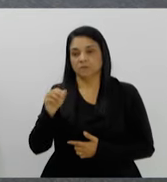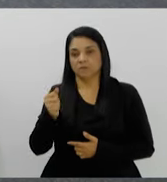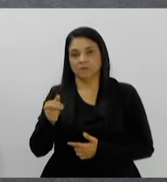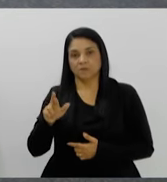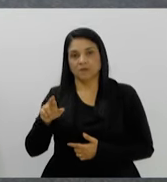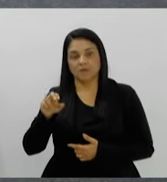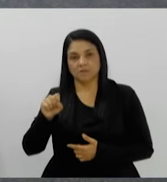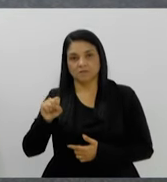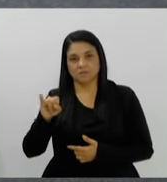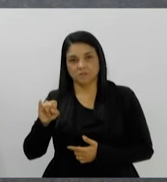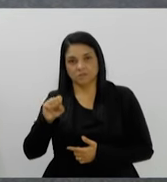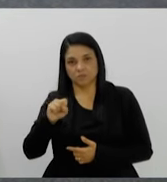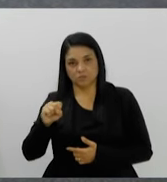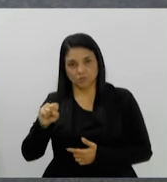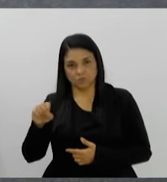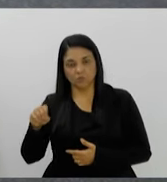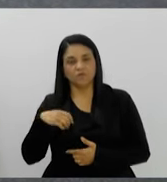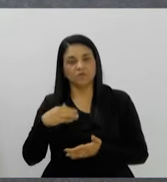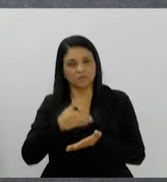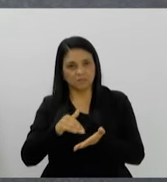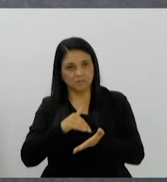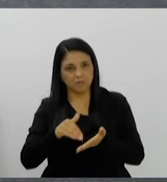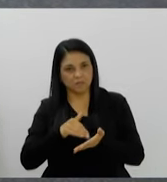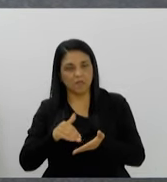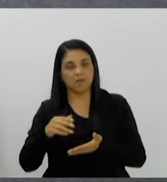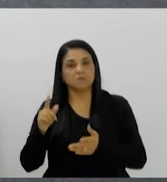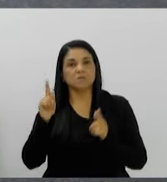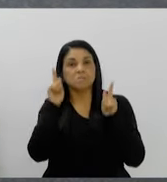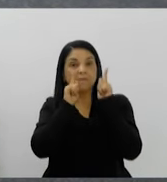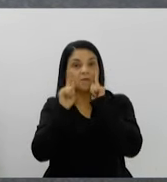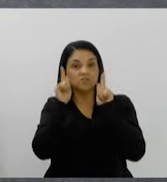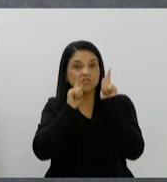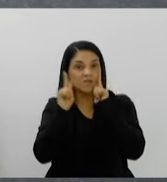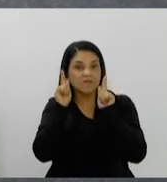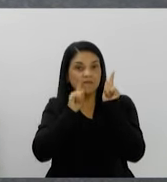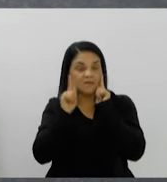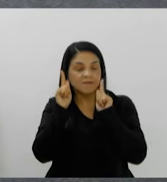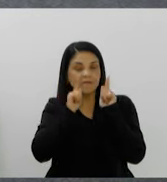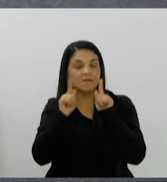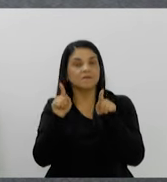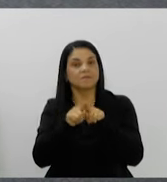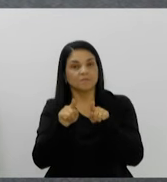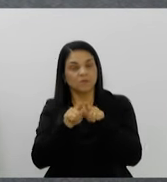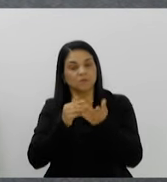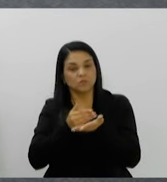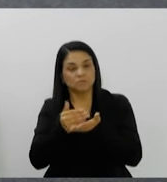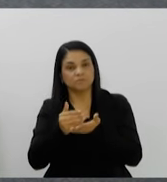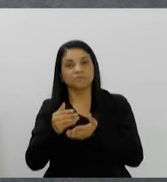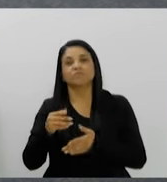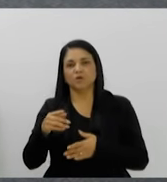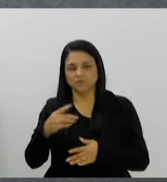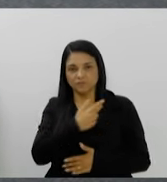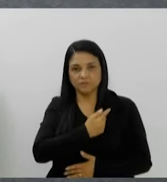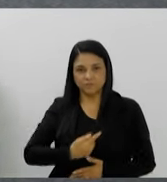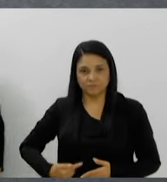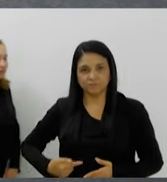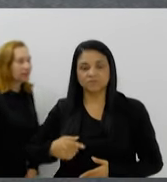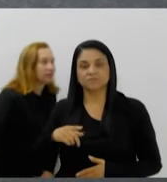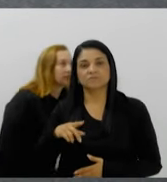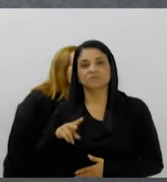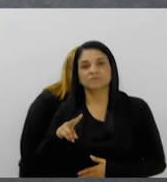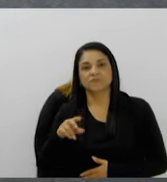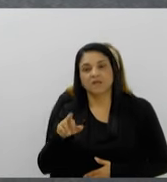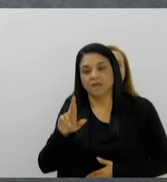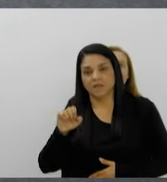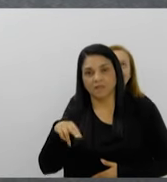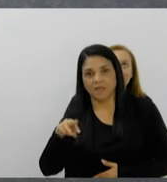secretário municipal em Magé de Defesa Civil no início do governo do Prefeito Renato cozolino tivemos a honra em tê-lo